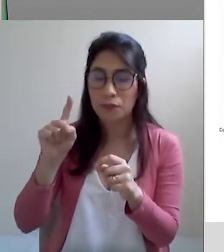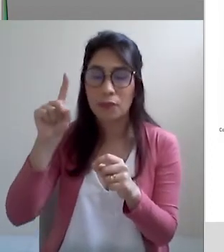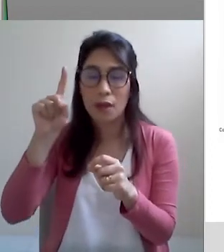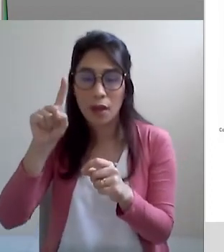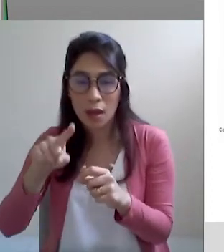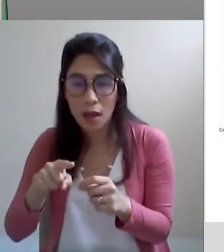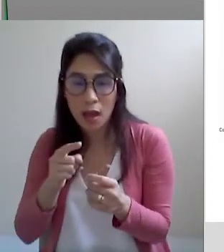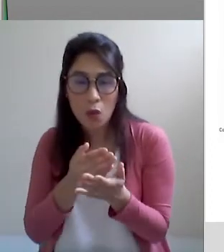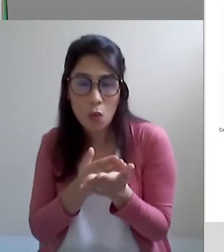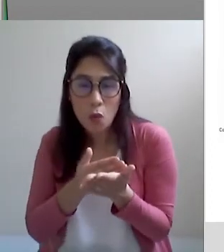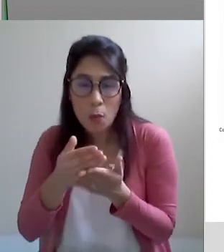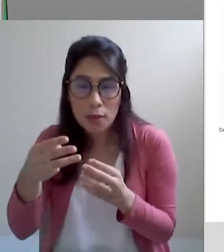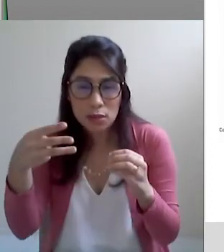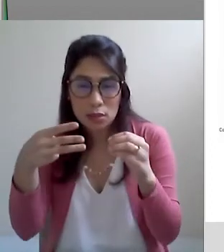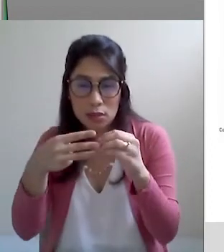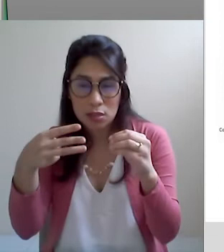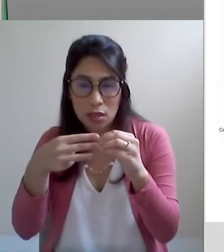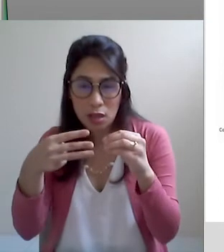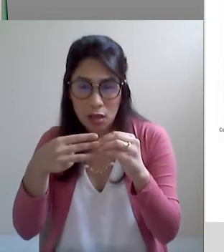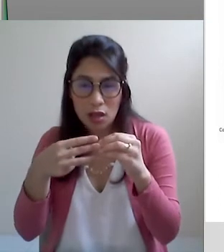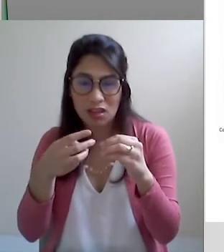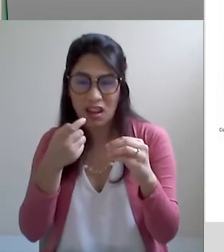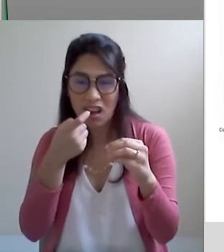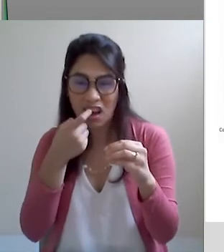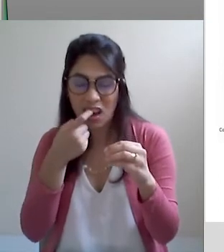dos precursores das células ósseas.